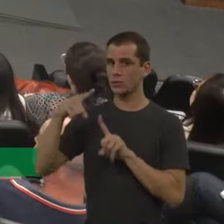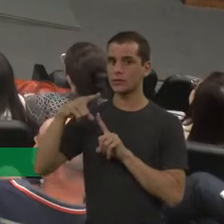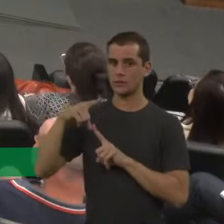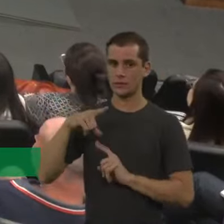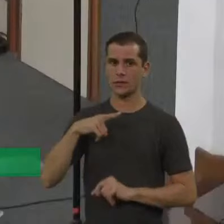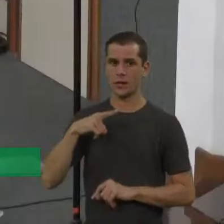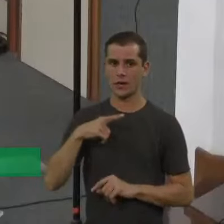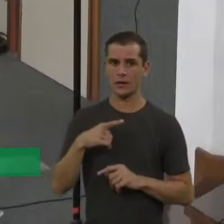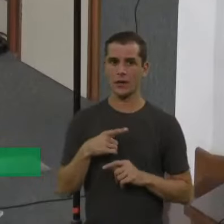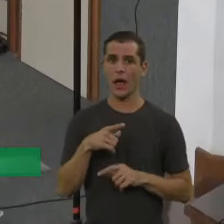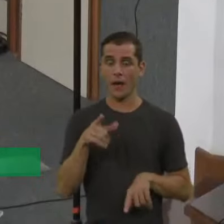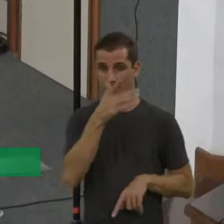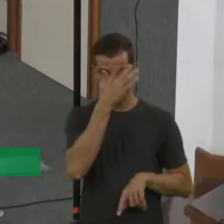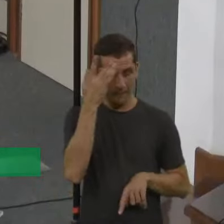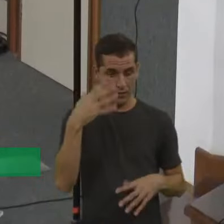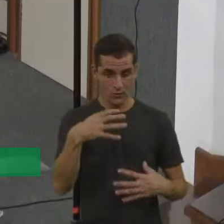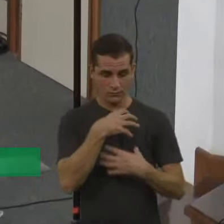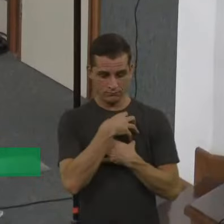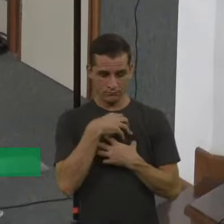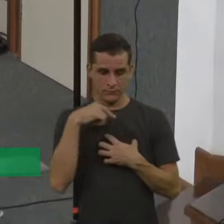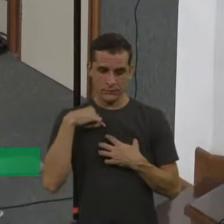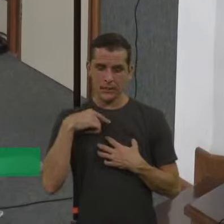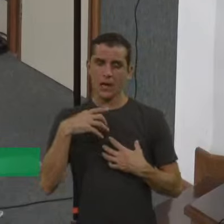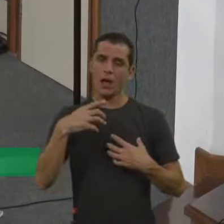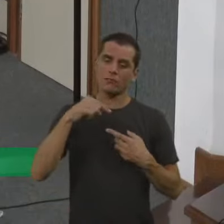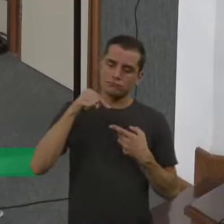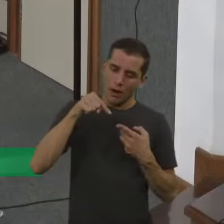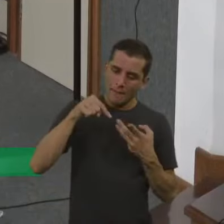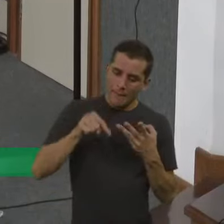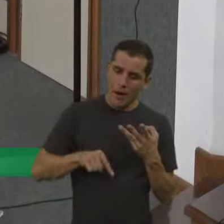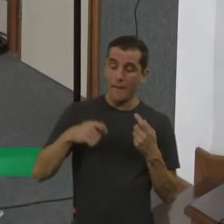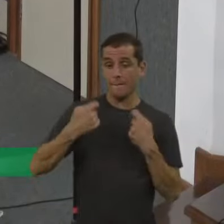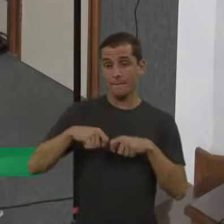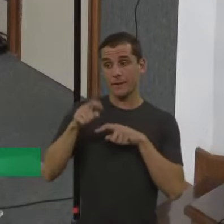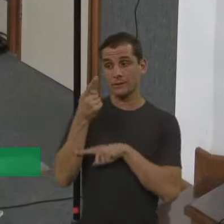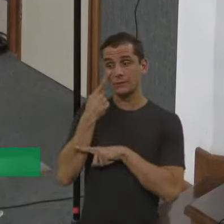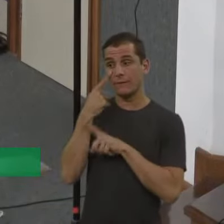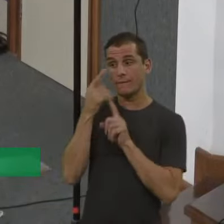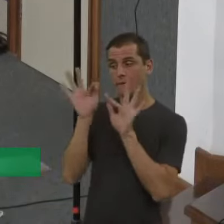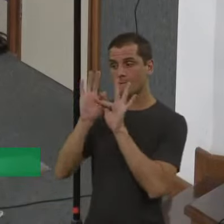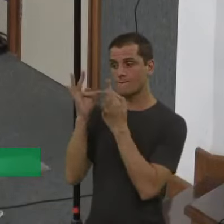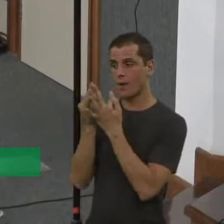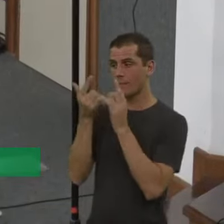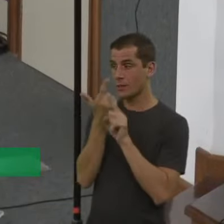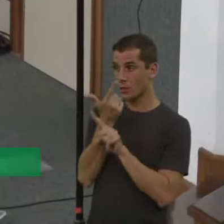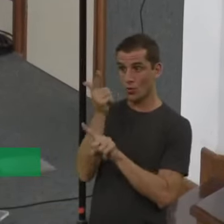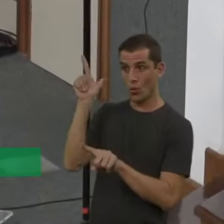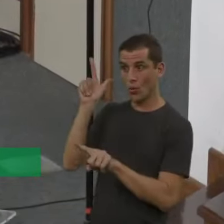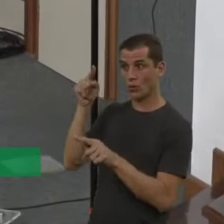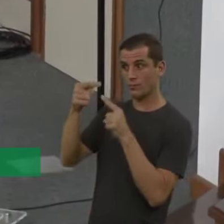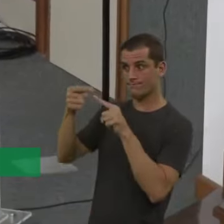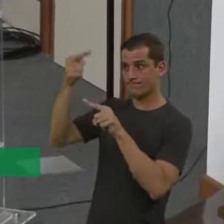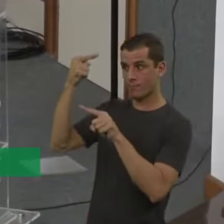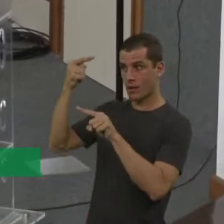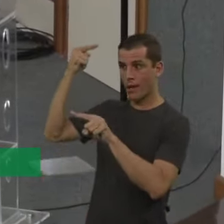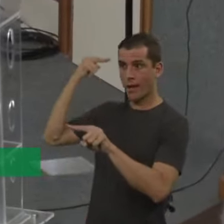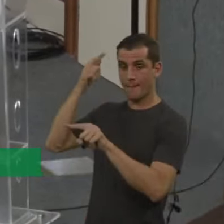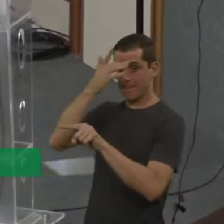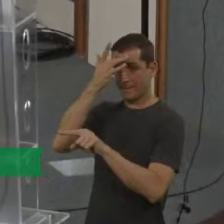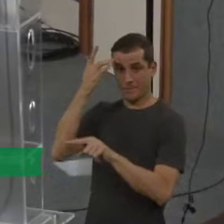com os sintomas, com sinais e sintomas. Então, deve-se se atentar se tem outras pessoas na família. Aquilo ali não é um angedema